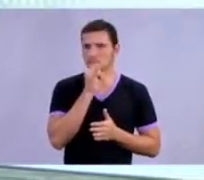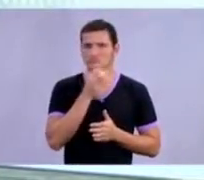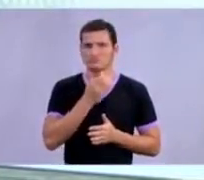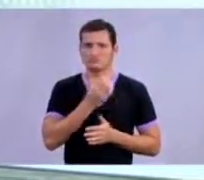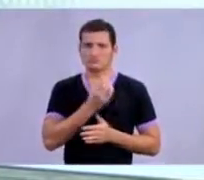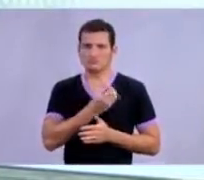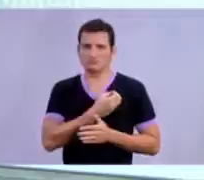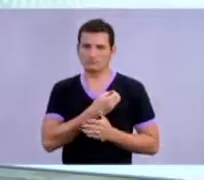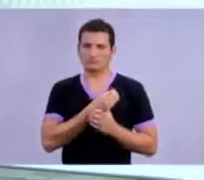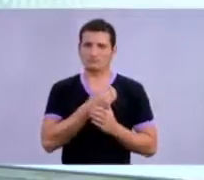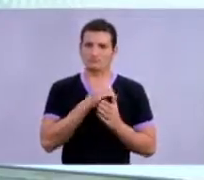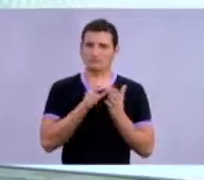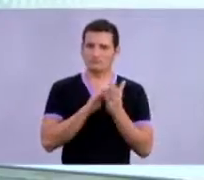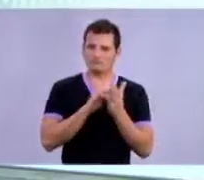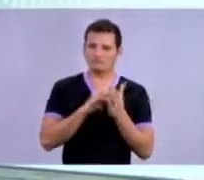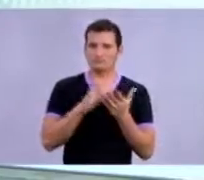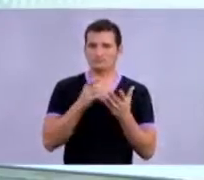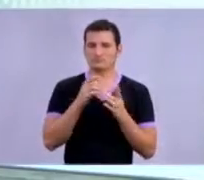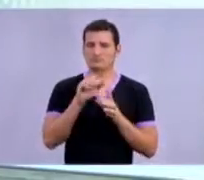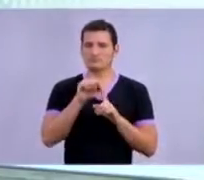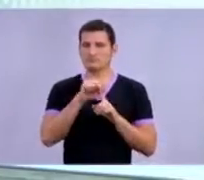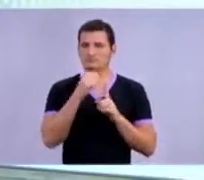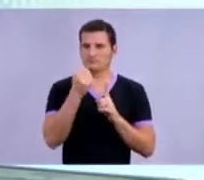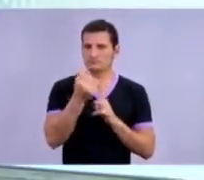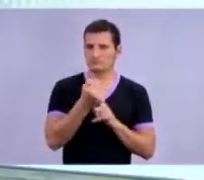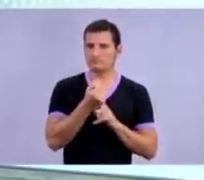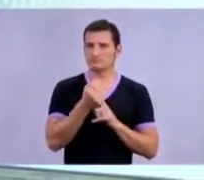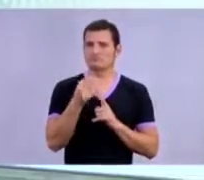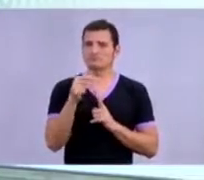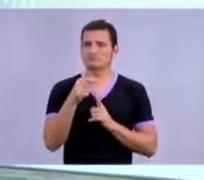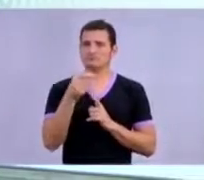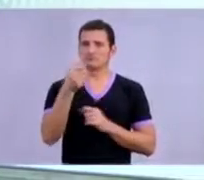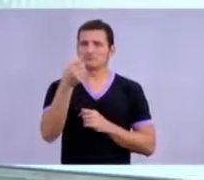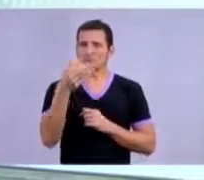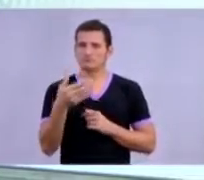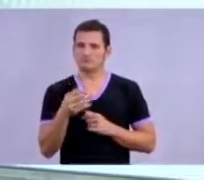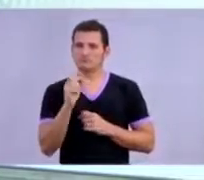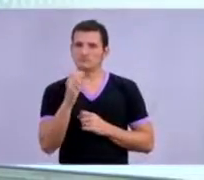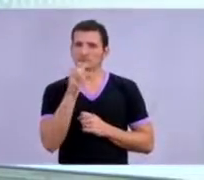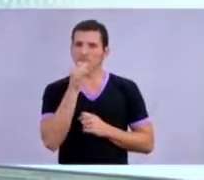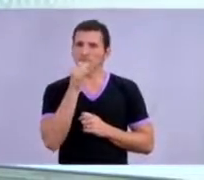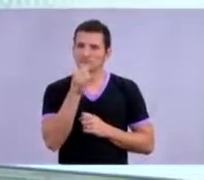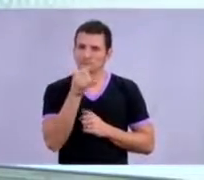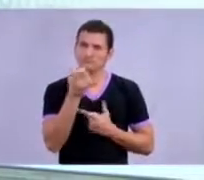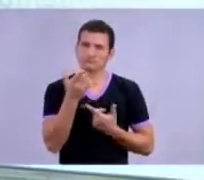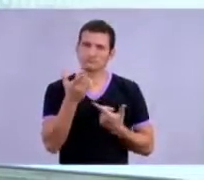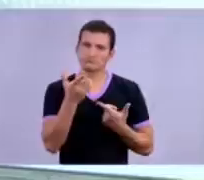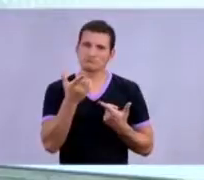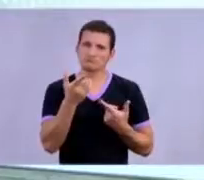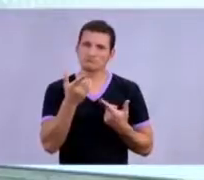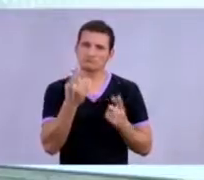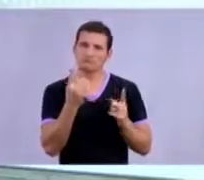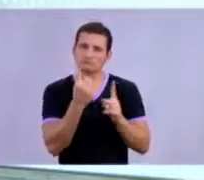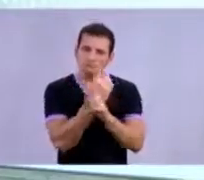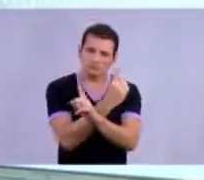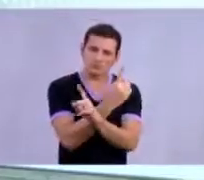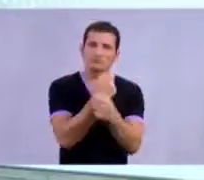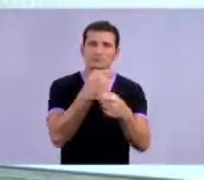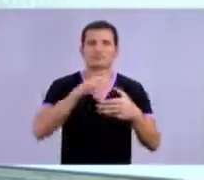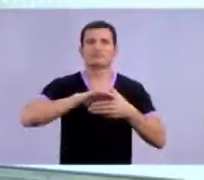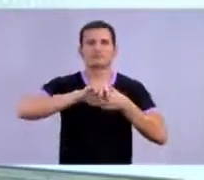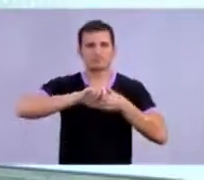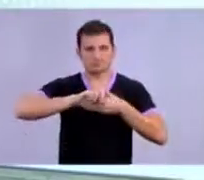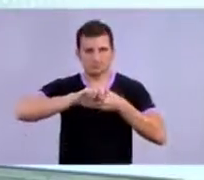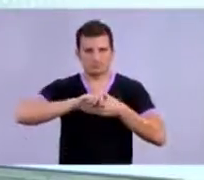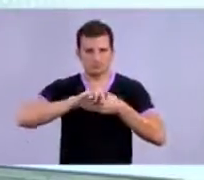das convenções sociais aí, dizem que quando a gente passa por alguém, nós devemos cumprimentá-lo, correto? Então aí a gente